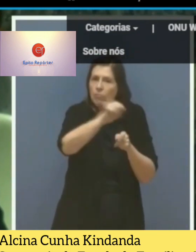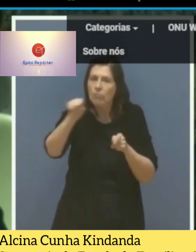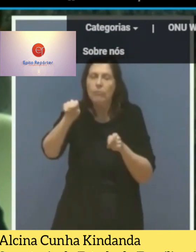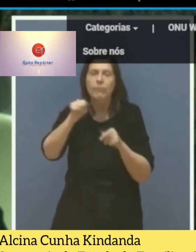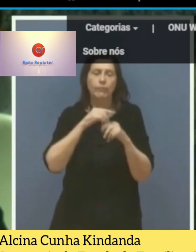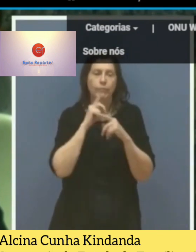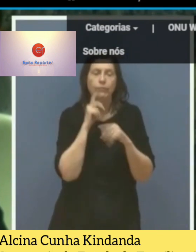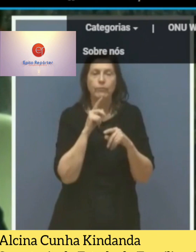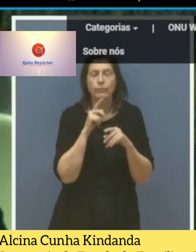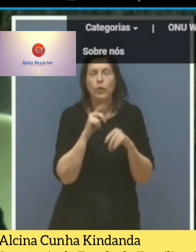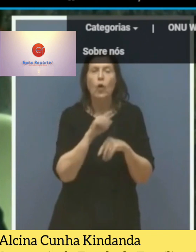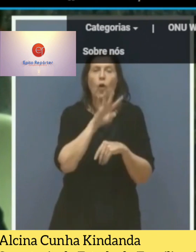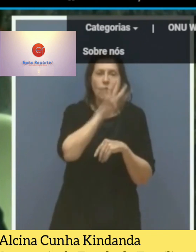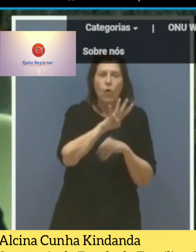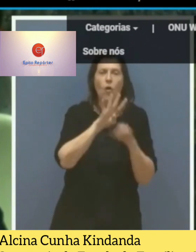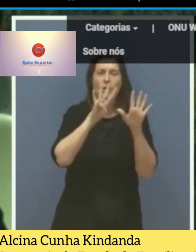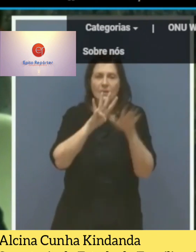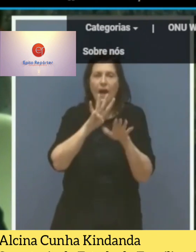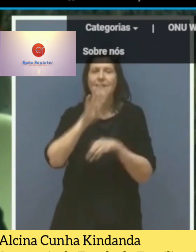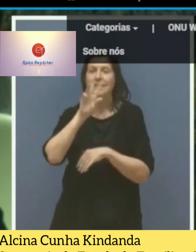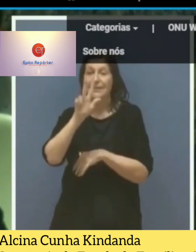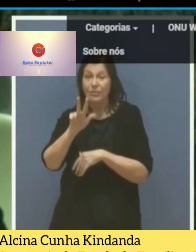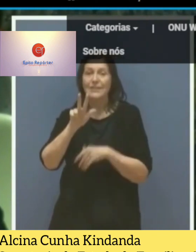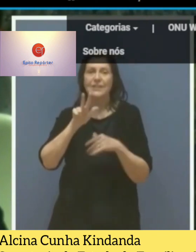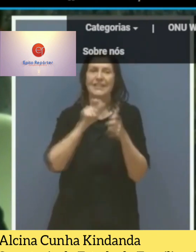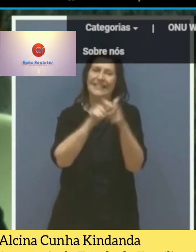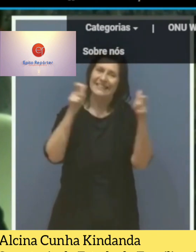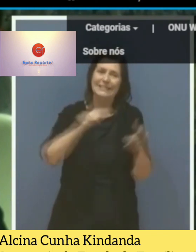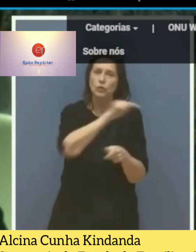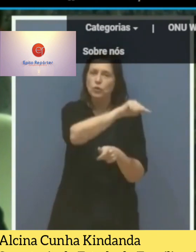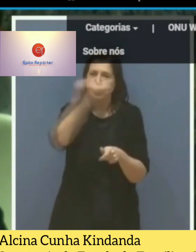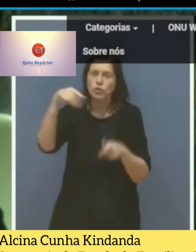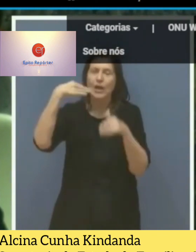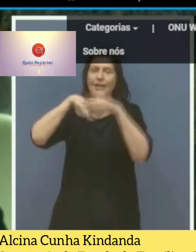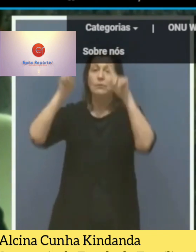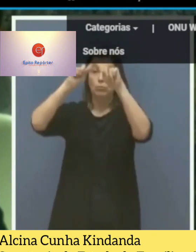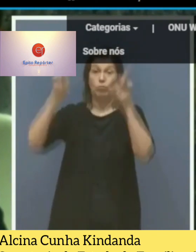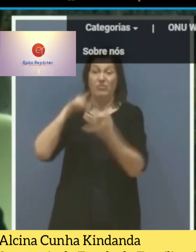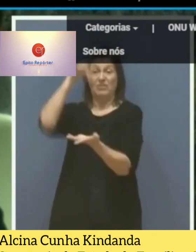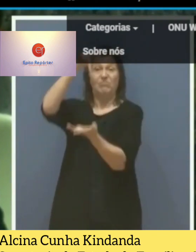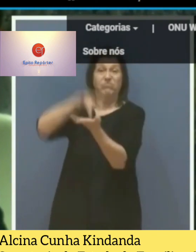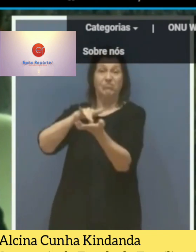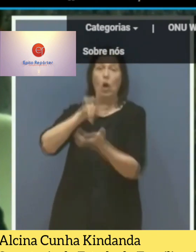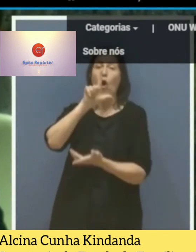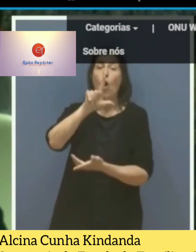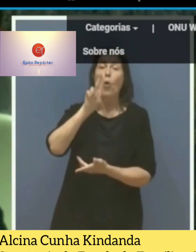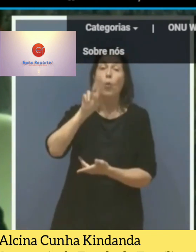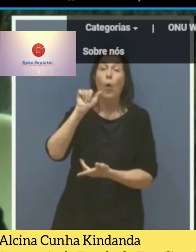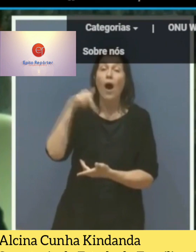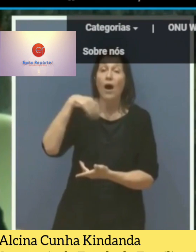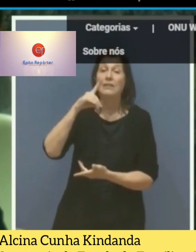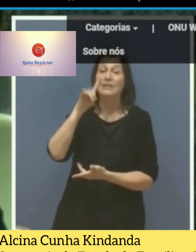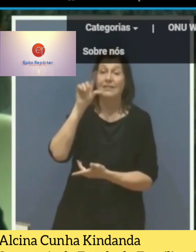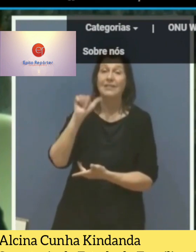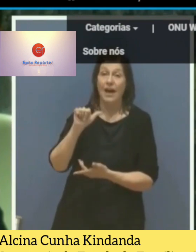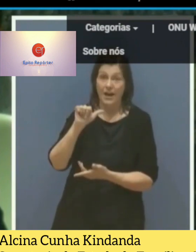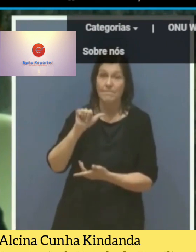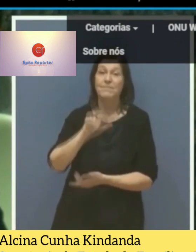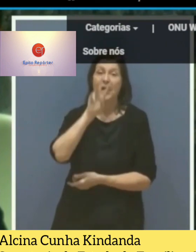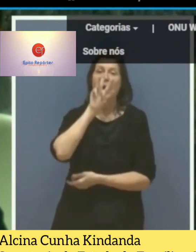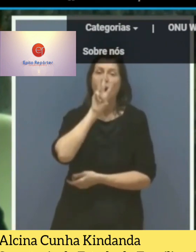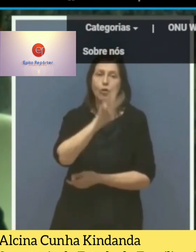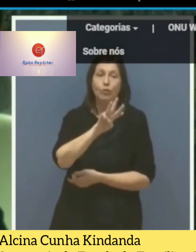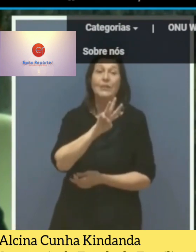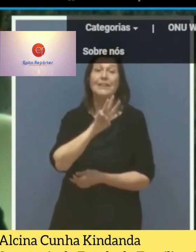instituições são alvo de estudo na Província de Luanda identifica o som total de 318 que